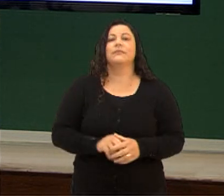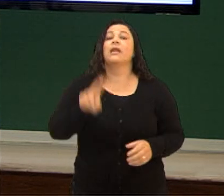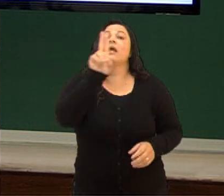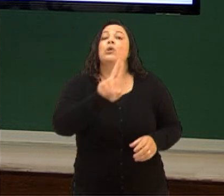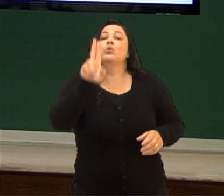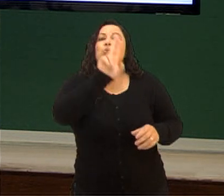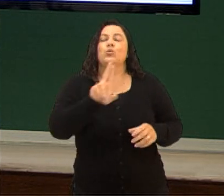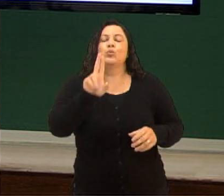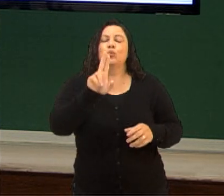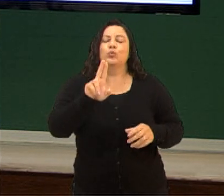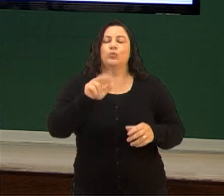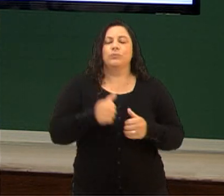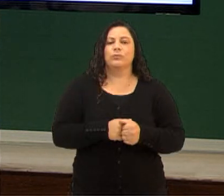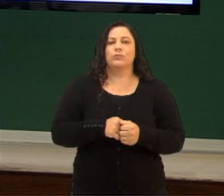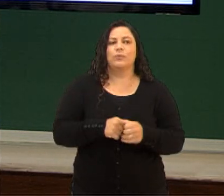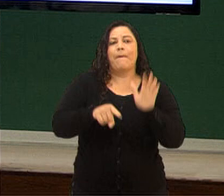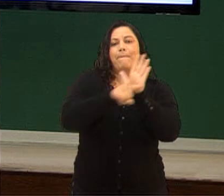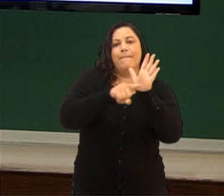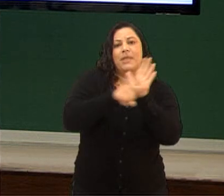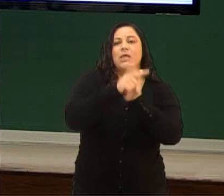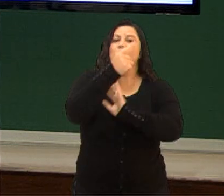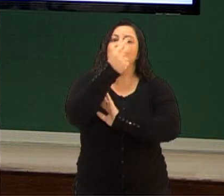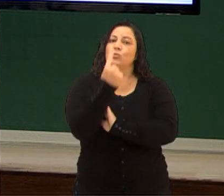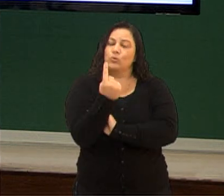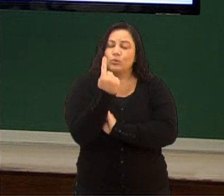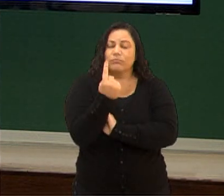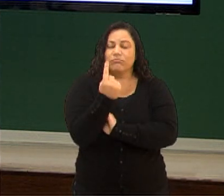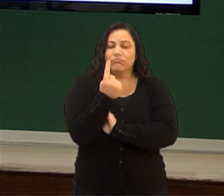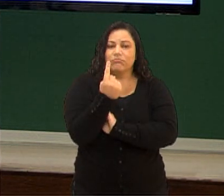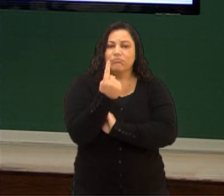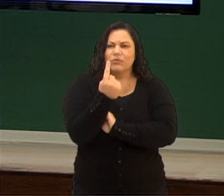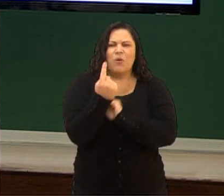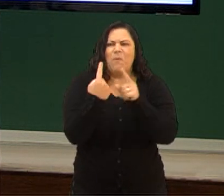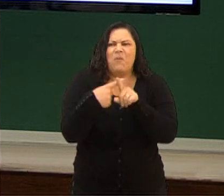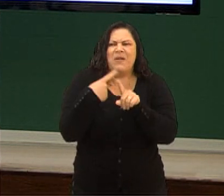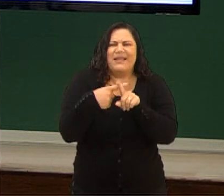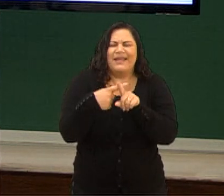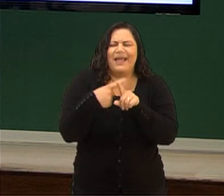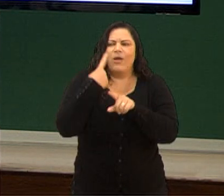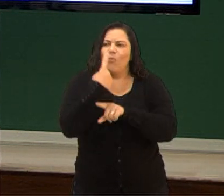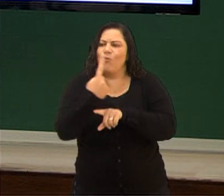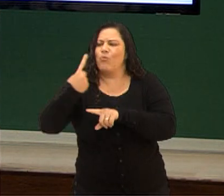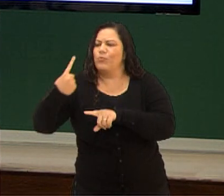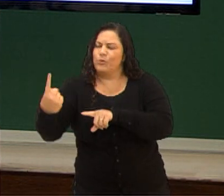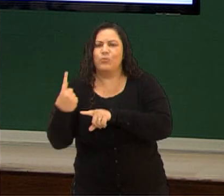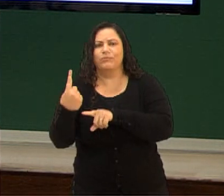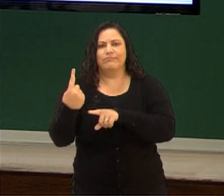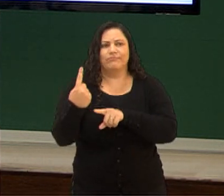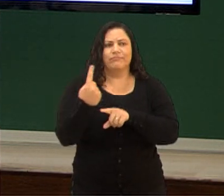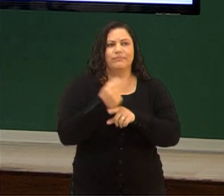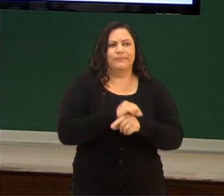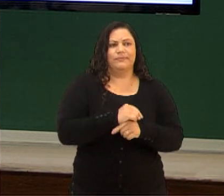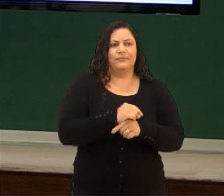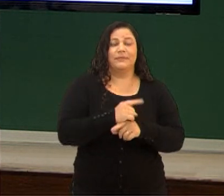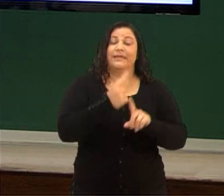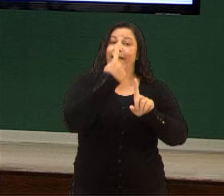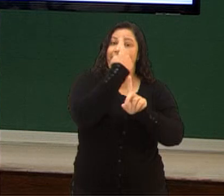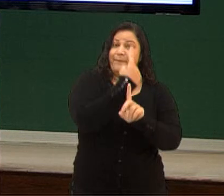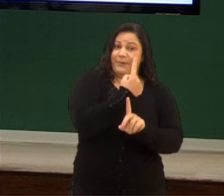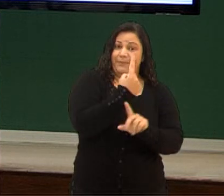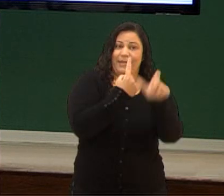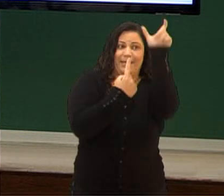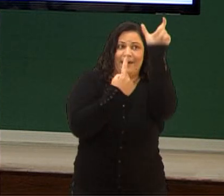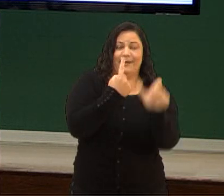fórmula, menos 1 elevado a i mais j. Por que 1 e 1, professor? Porque o elemento está na primeira linha e na primeira coluna.